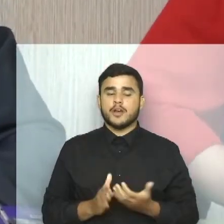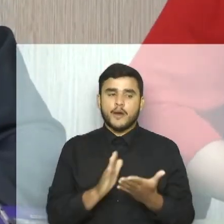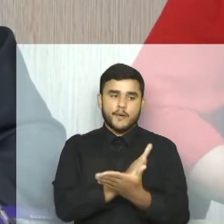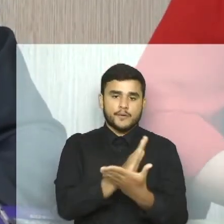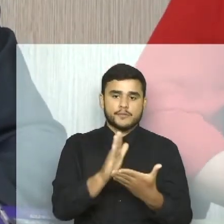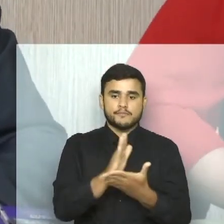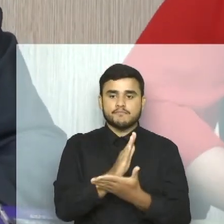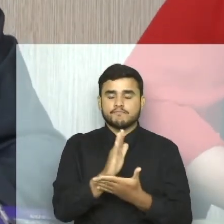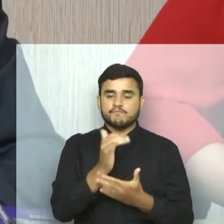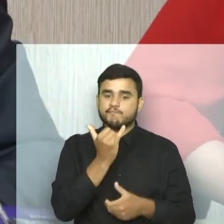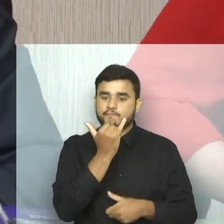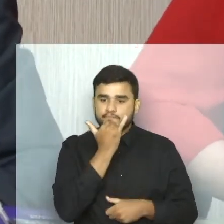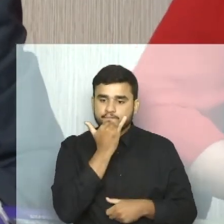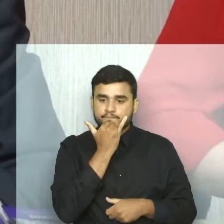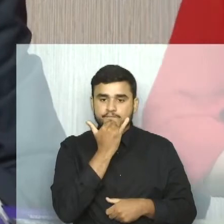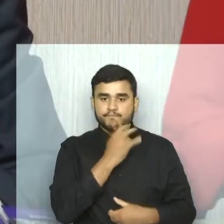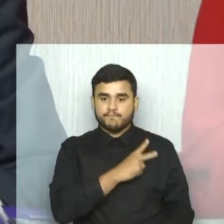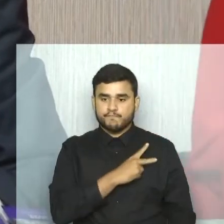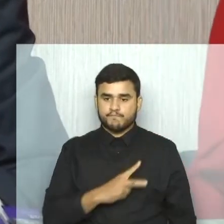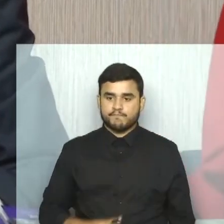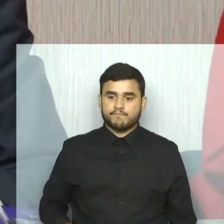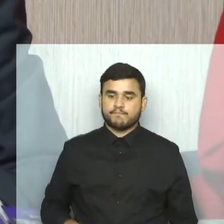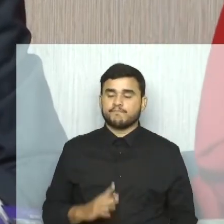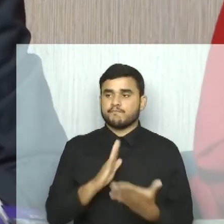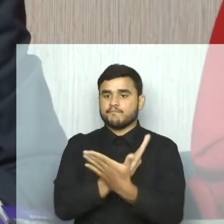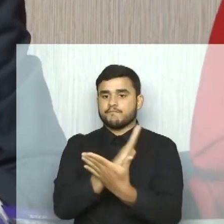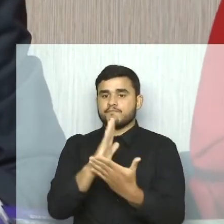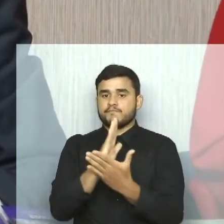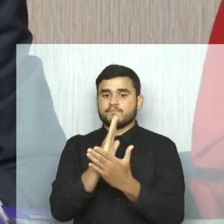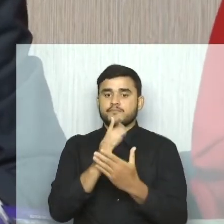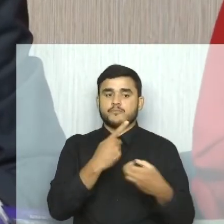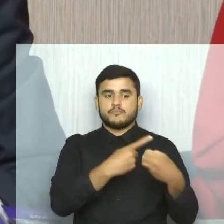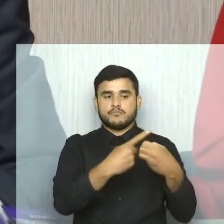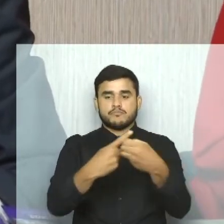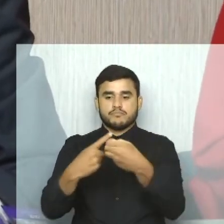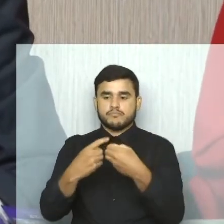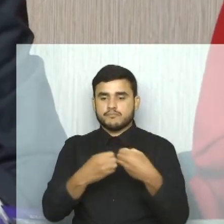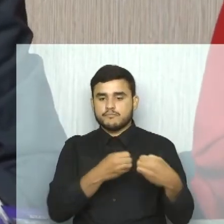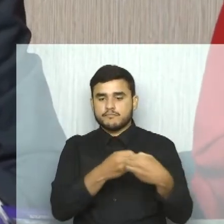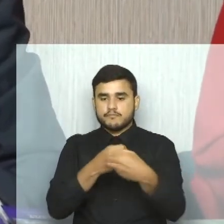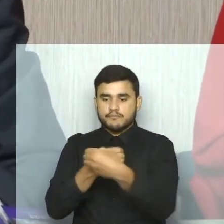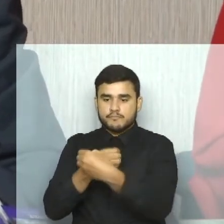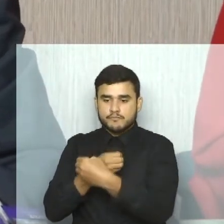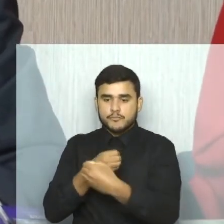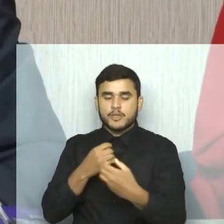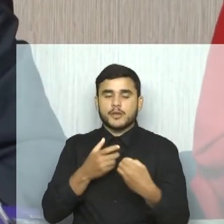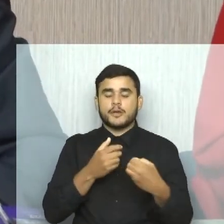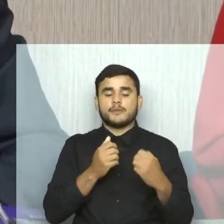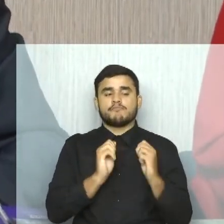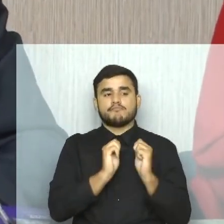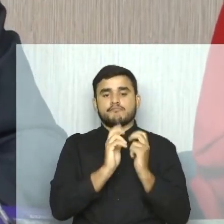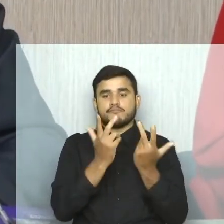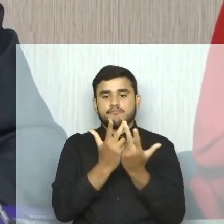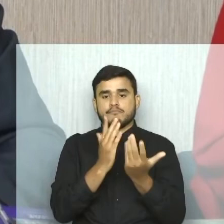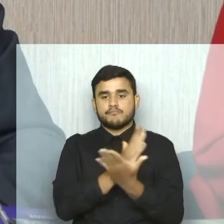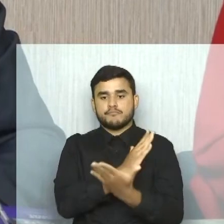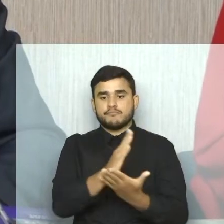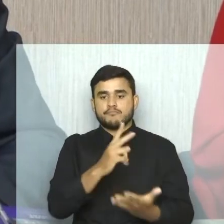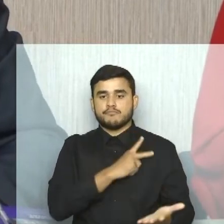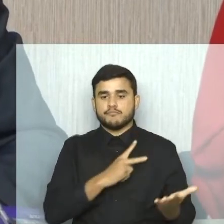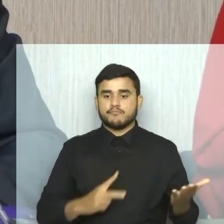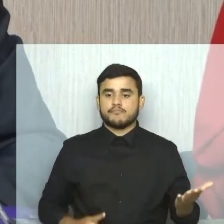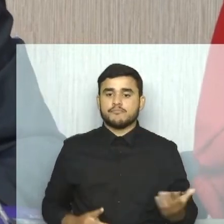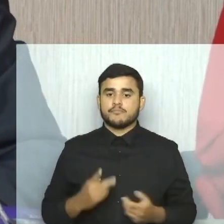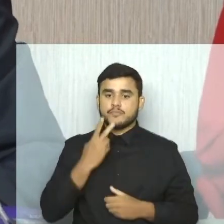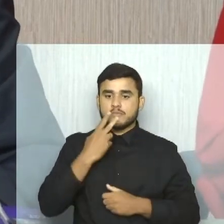colegas vereadores das câmaras municipais aqui da nossa região metropolitana e até de outras cidades do interior do Ceará, por